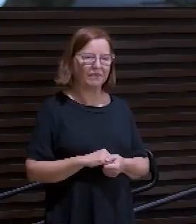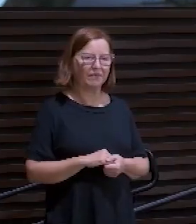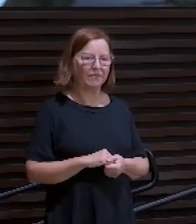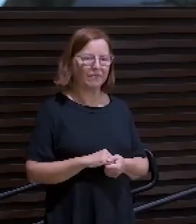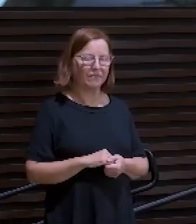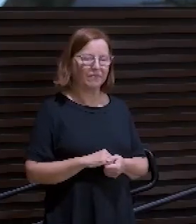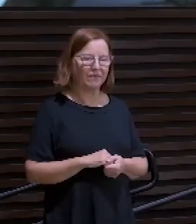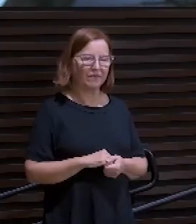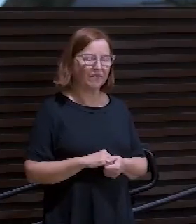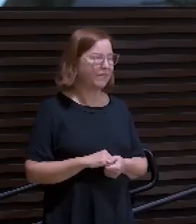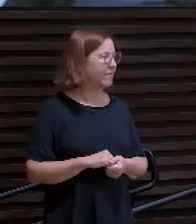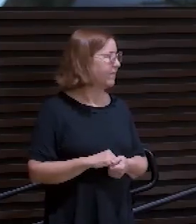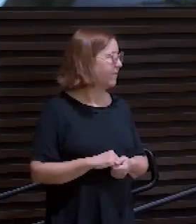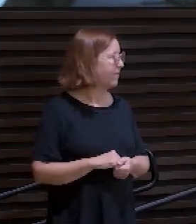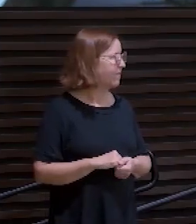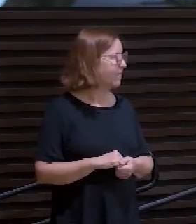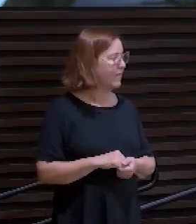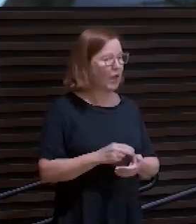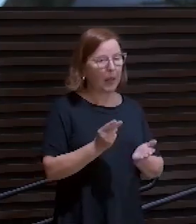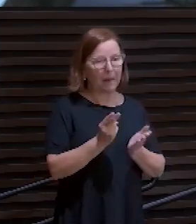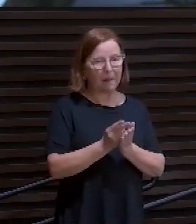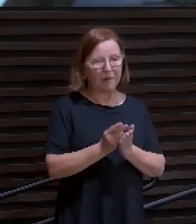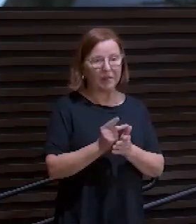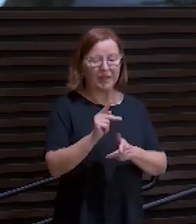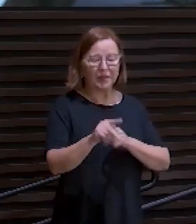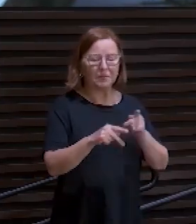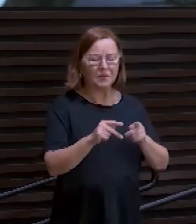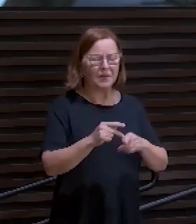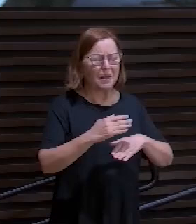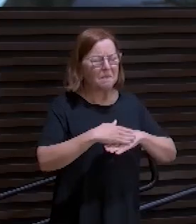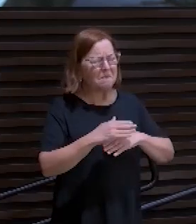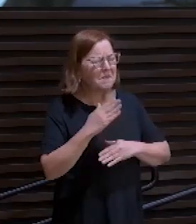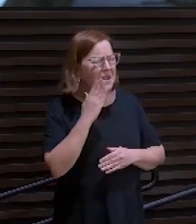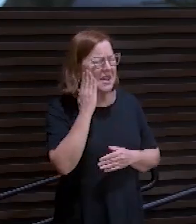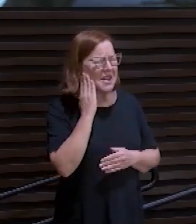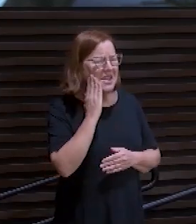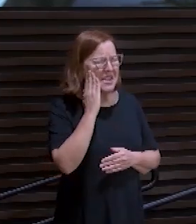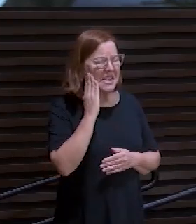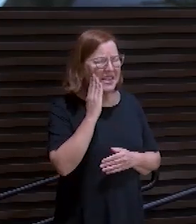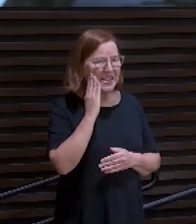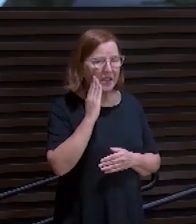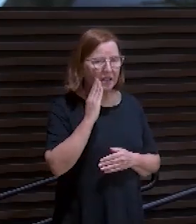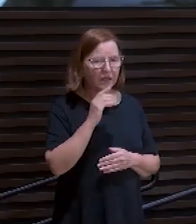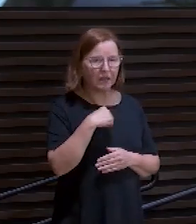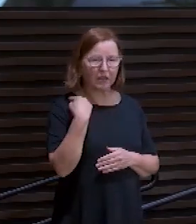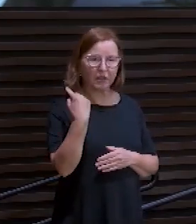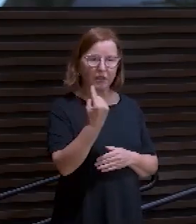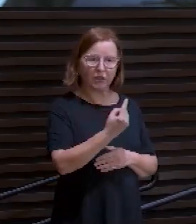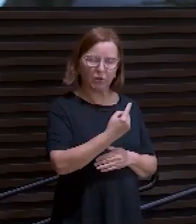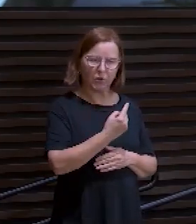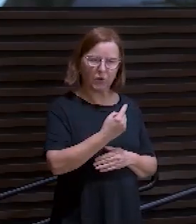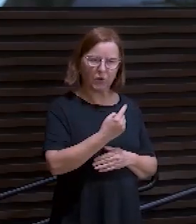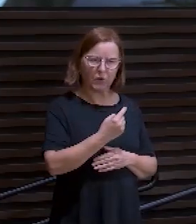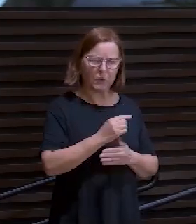Até mesmo, irmãos, as pessoas mais queridas, que nos afligiram a